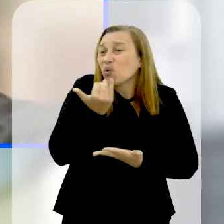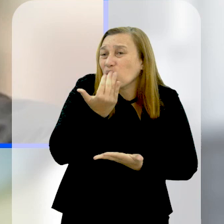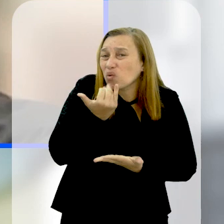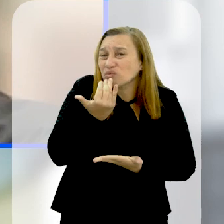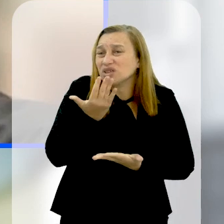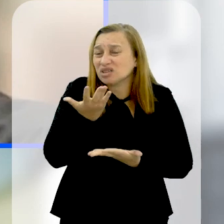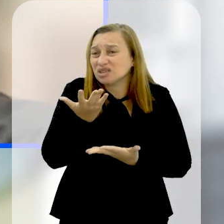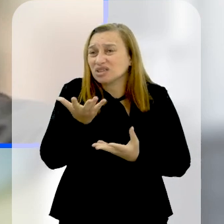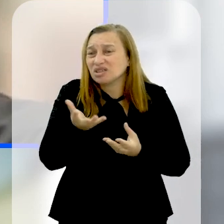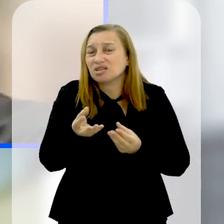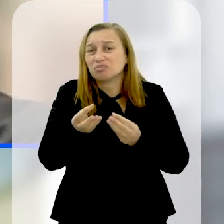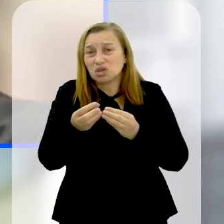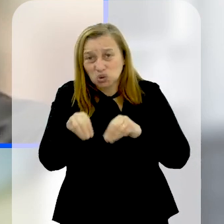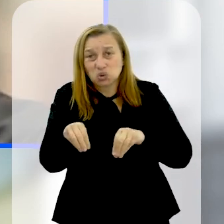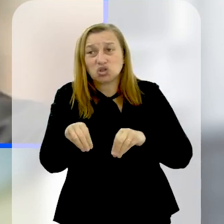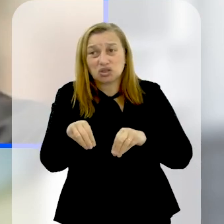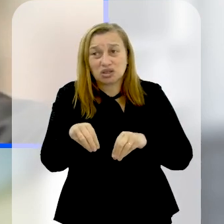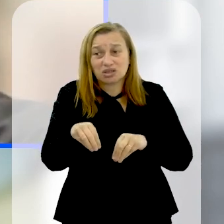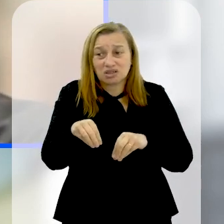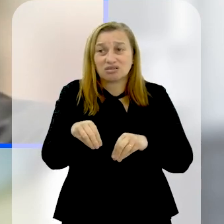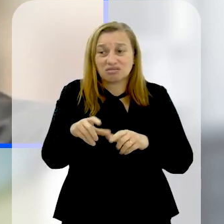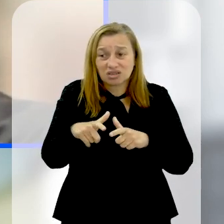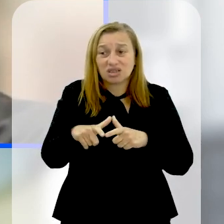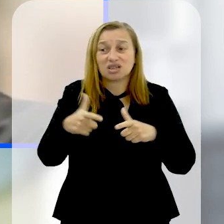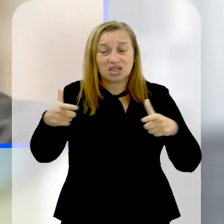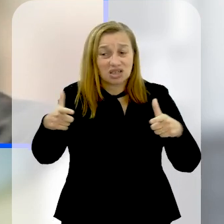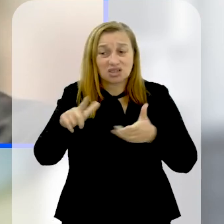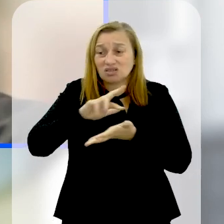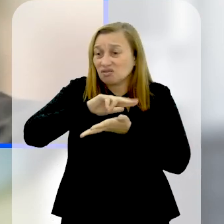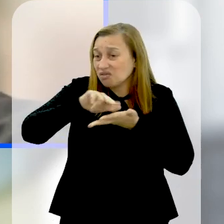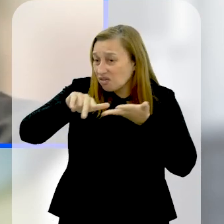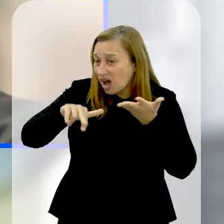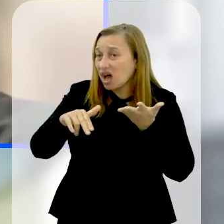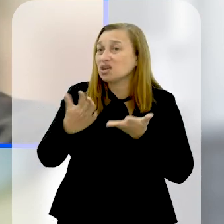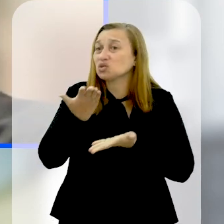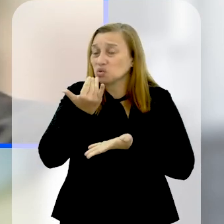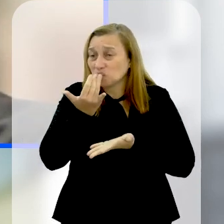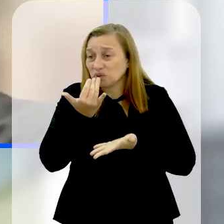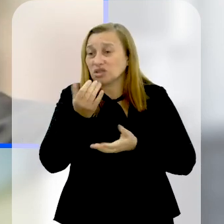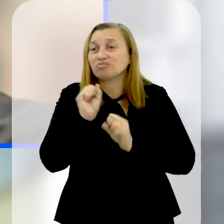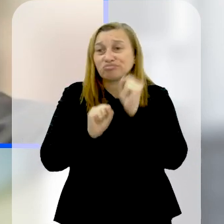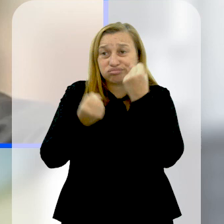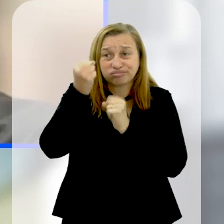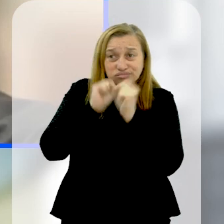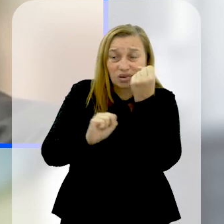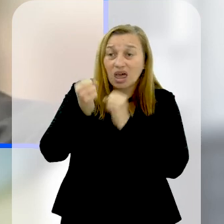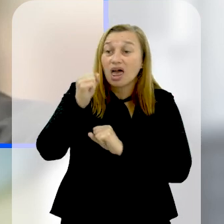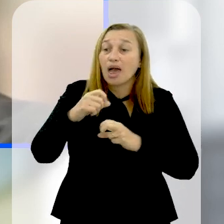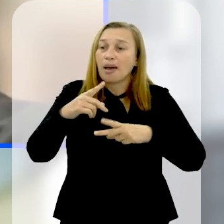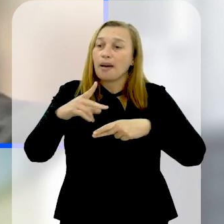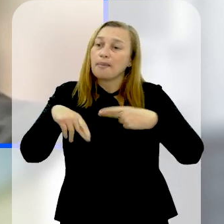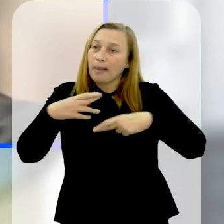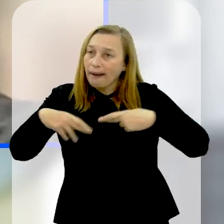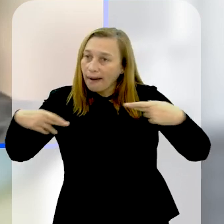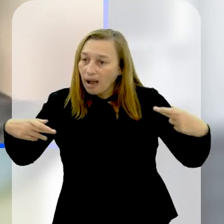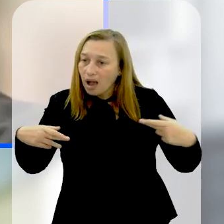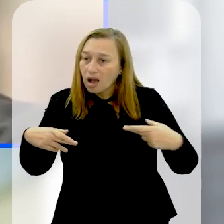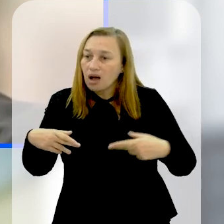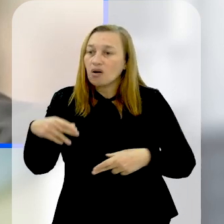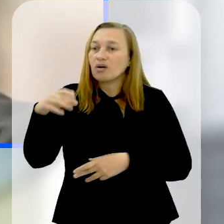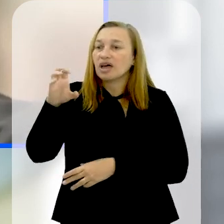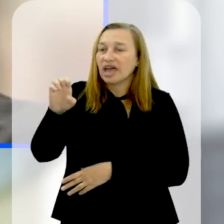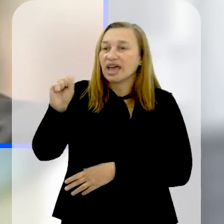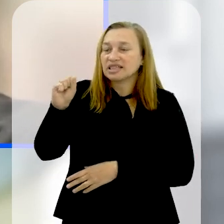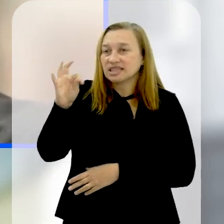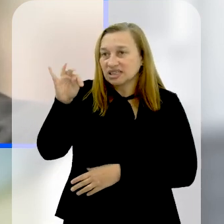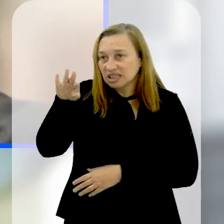nesse alimento, e aí a gente está em uma classe enorme de alimentos, produtos ultraprocessados, macarrão instantâneo, uma série